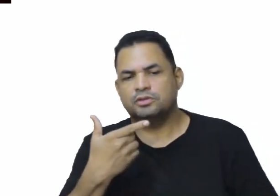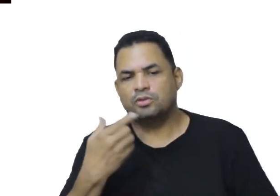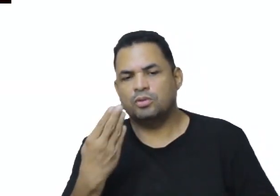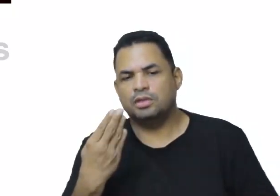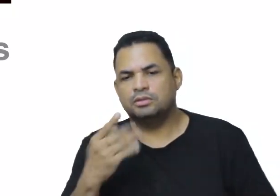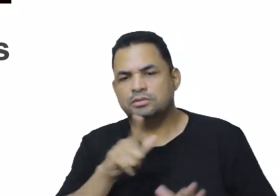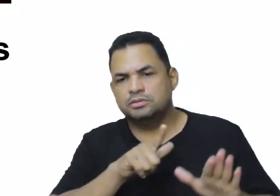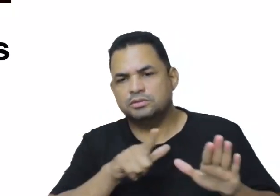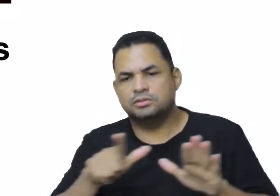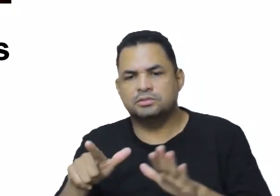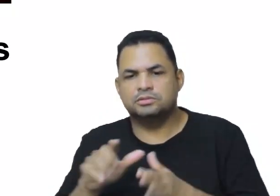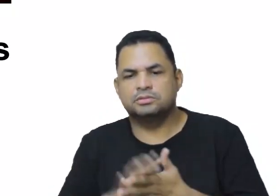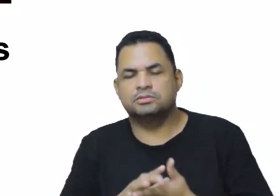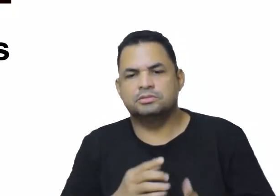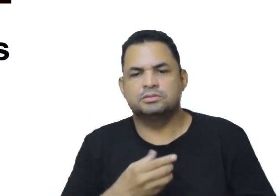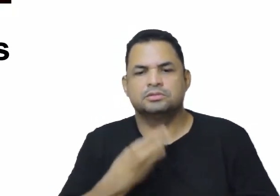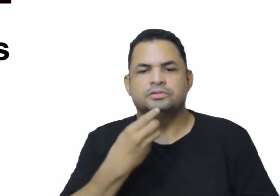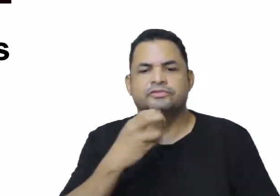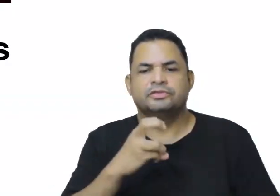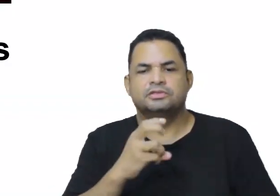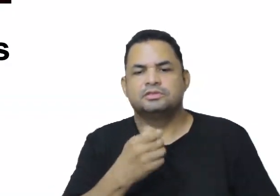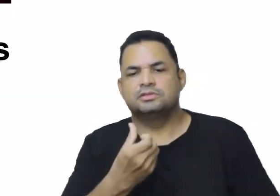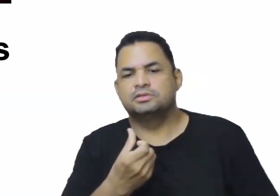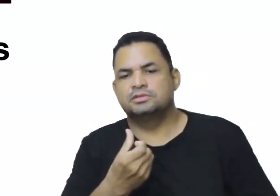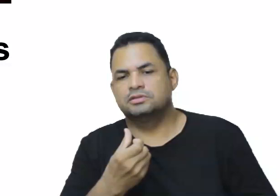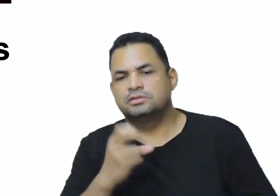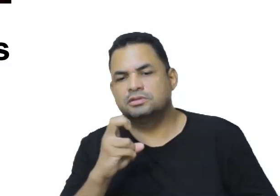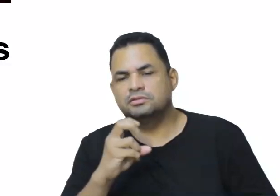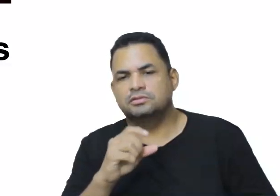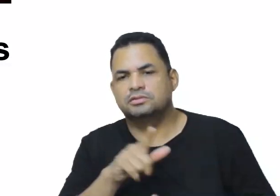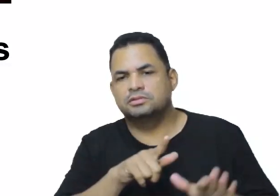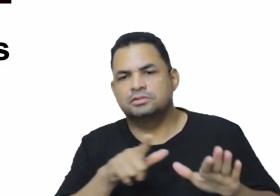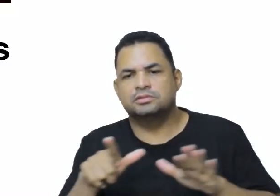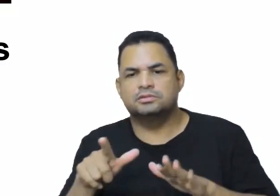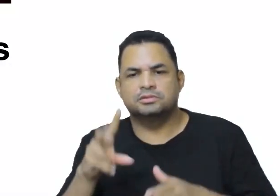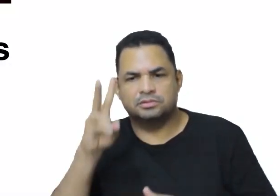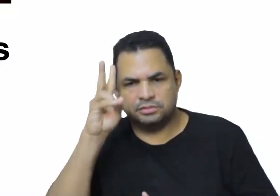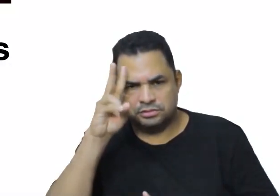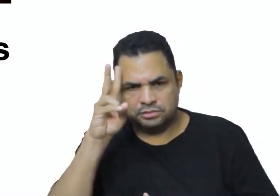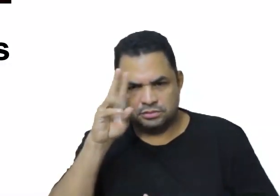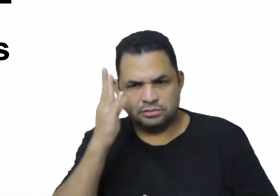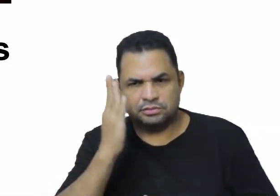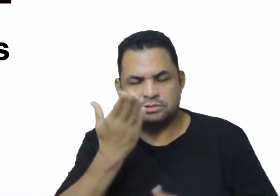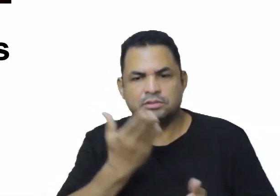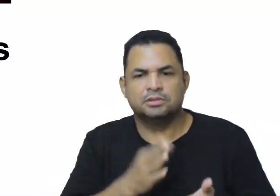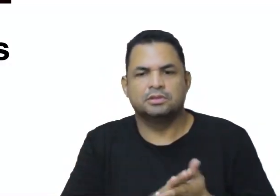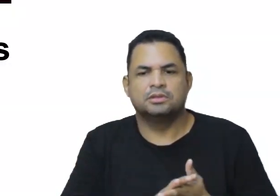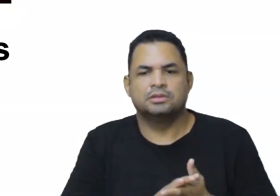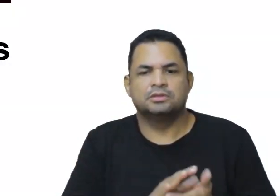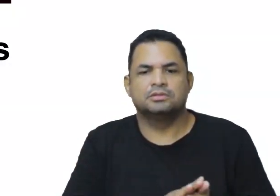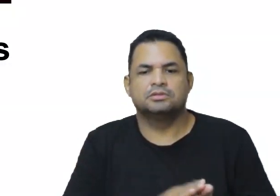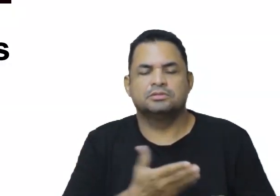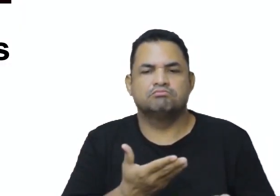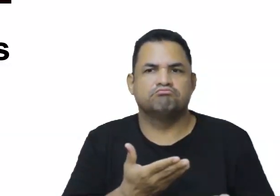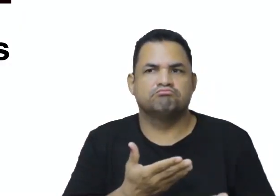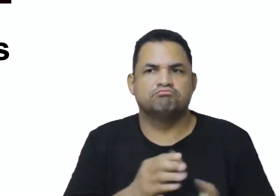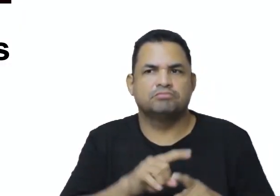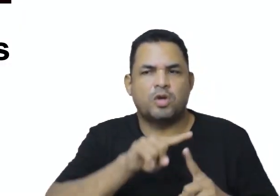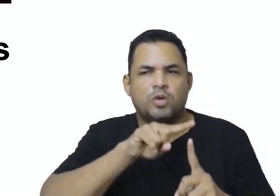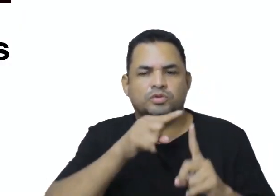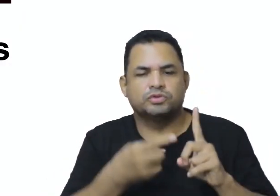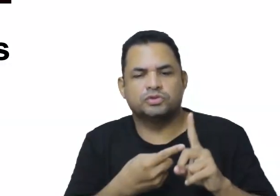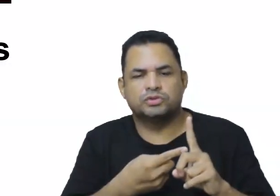semanas, aqui algumas figuras, 25, tá? Lembrando que a gestação ela vai durar aí